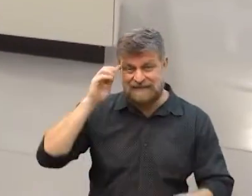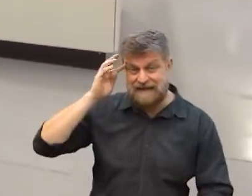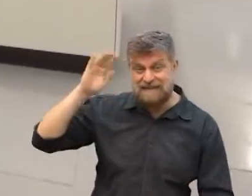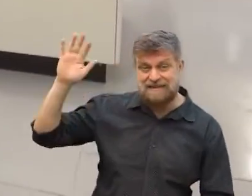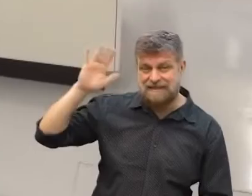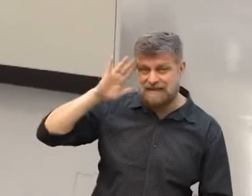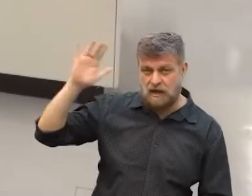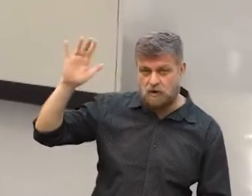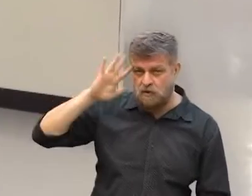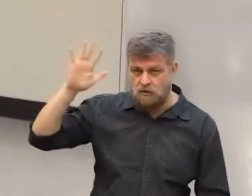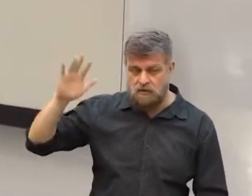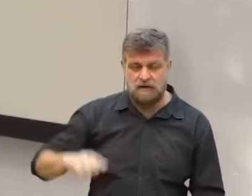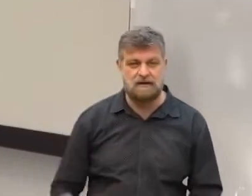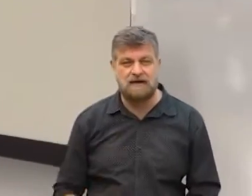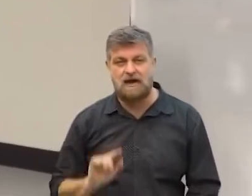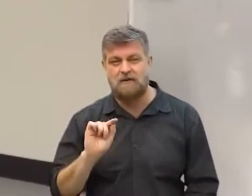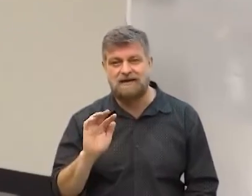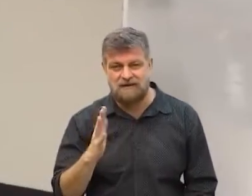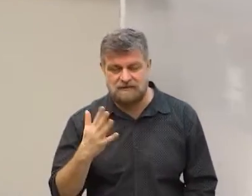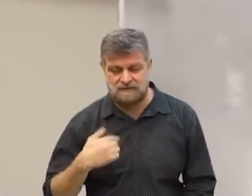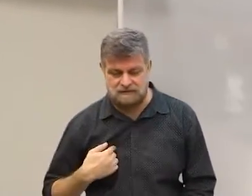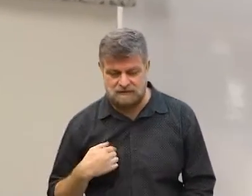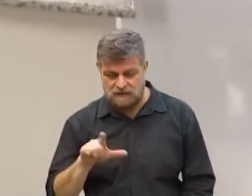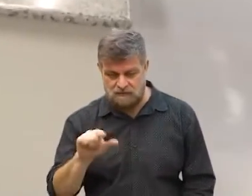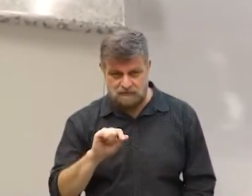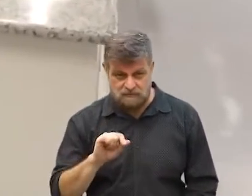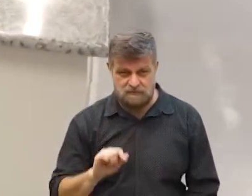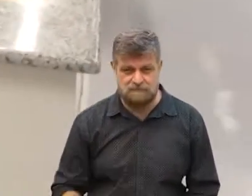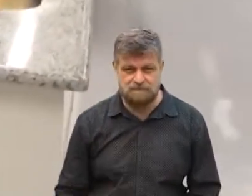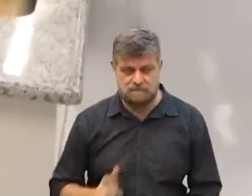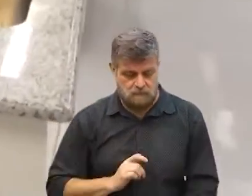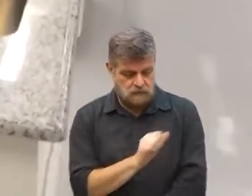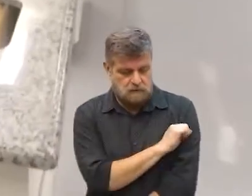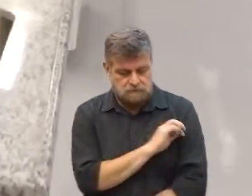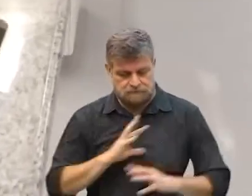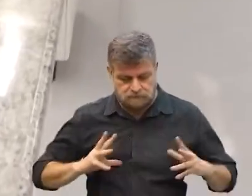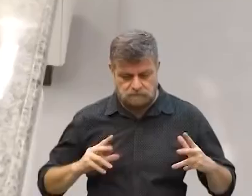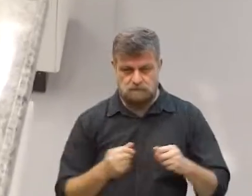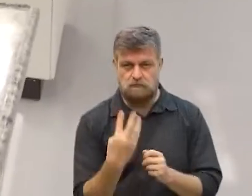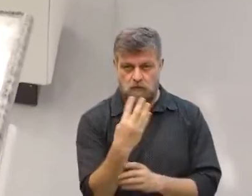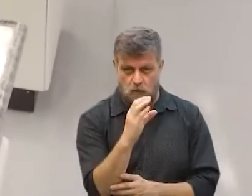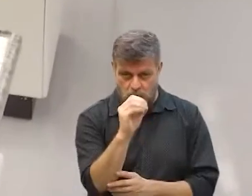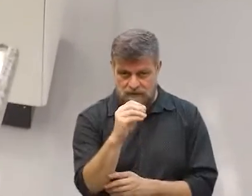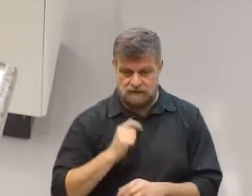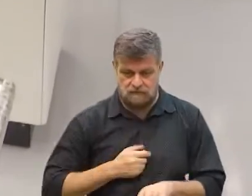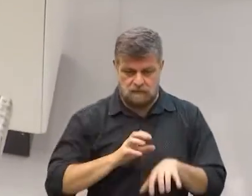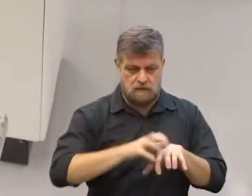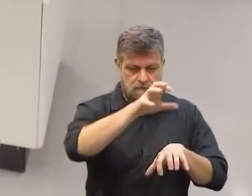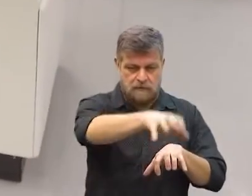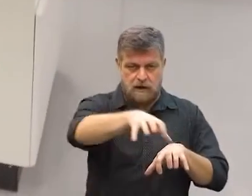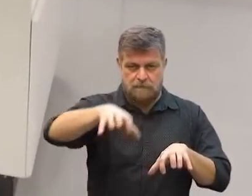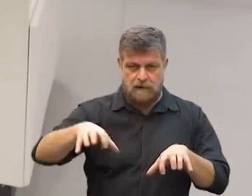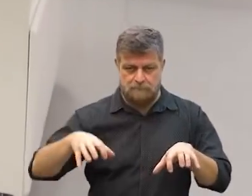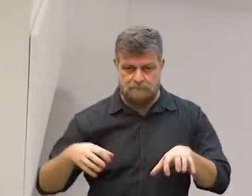teóricas, eu gosto de chamar que todos os alunos, os 40 alunos, vão ser divididos em 10 grupos